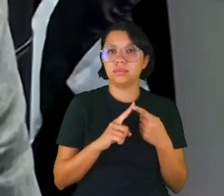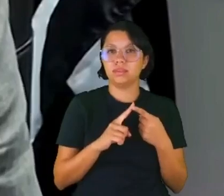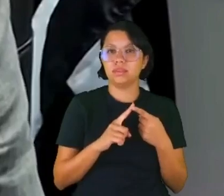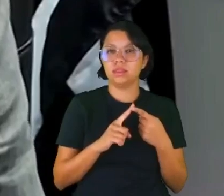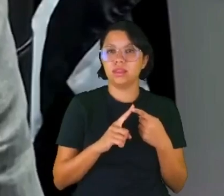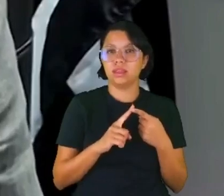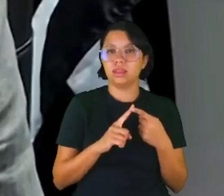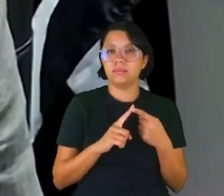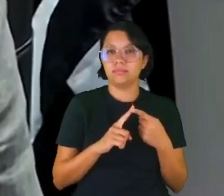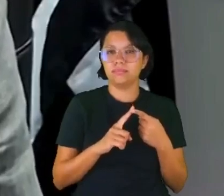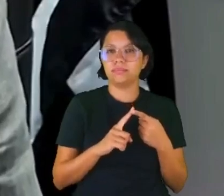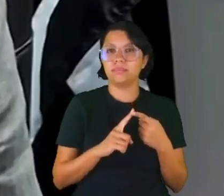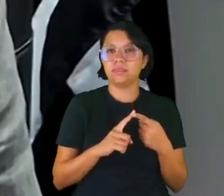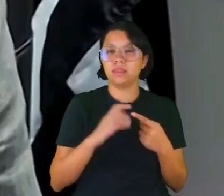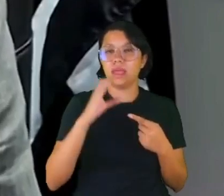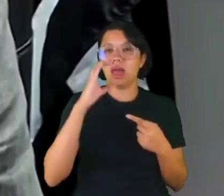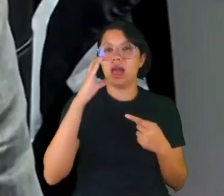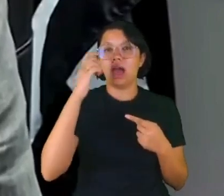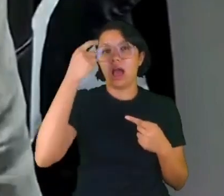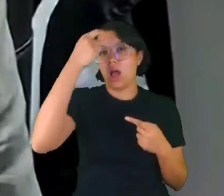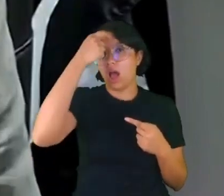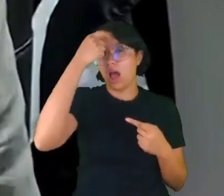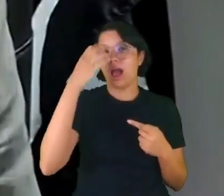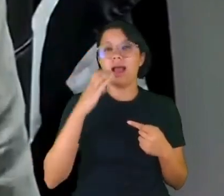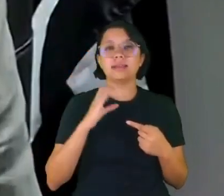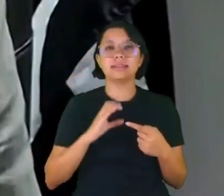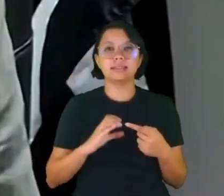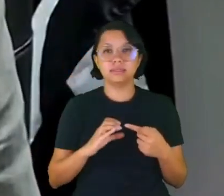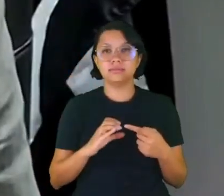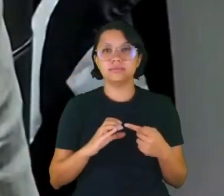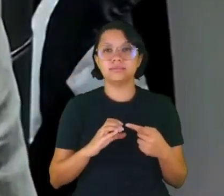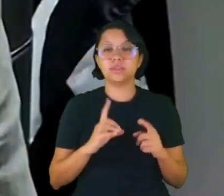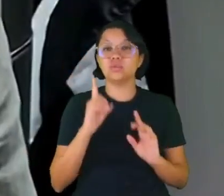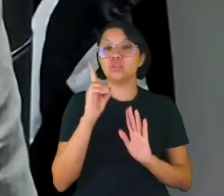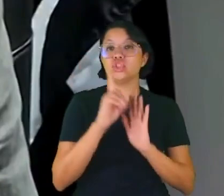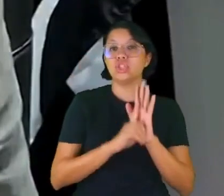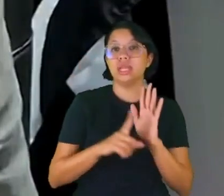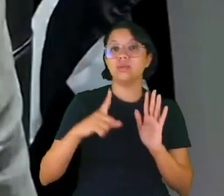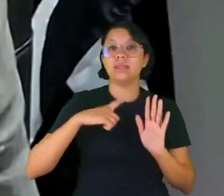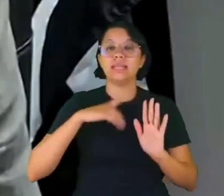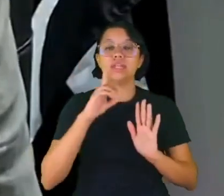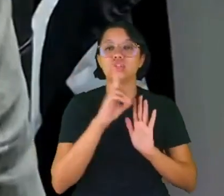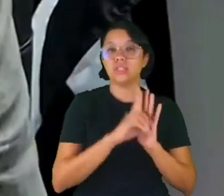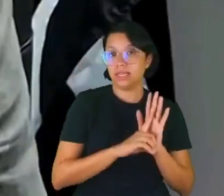cidadania, muito mais que votar, é o direito a ter direitos na área.